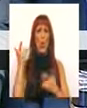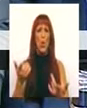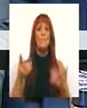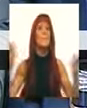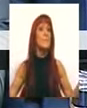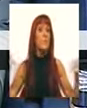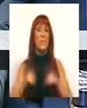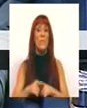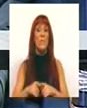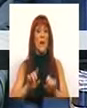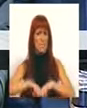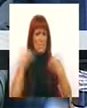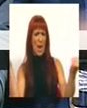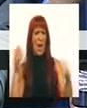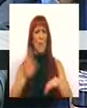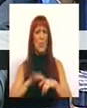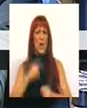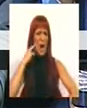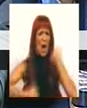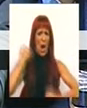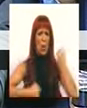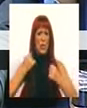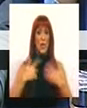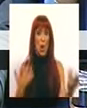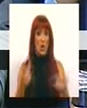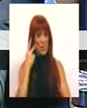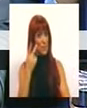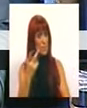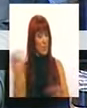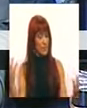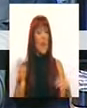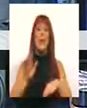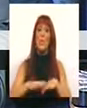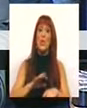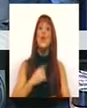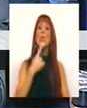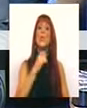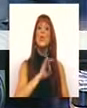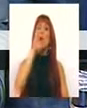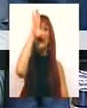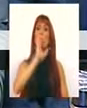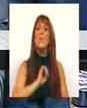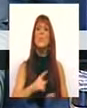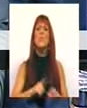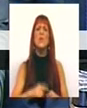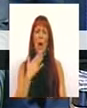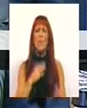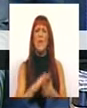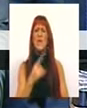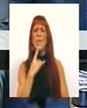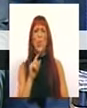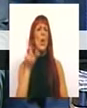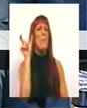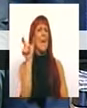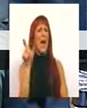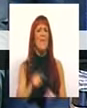que quebrou face à contestação que nós aqui vimos. E por isso eu pergunto-lhe, Sr. Primeiro-Ministro, usa muito o